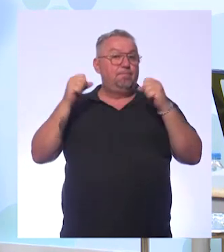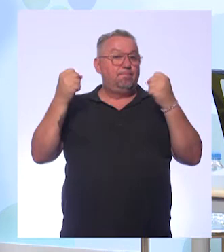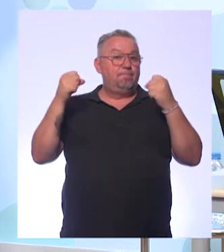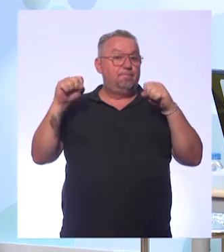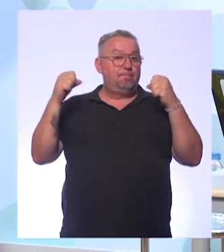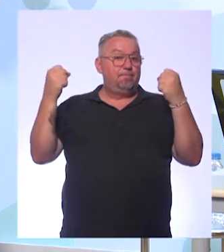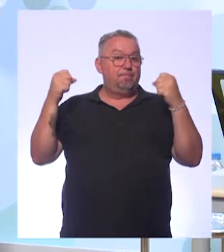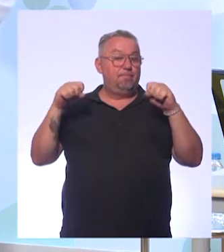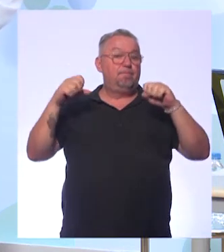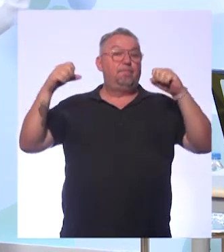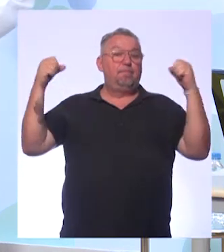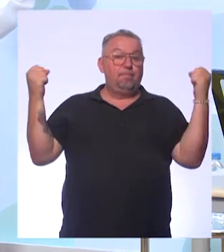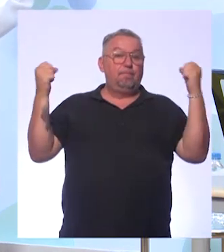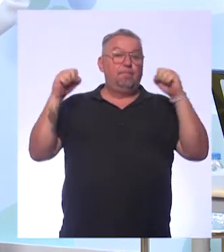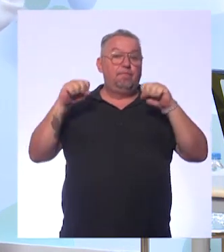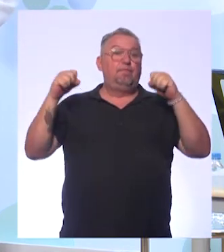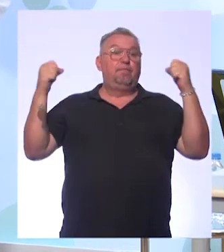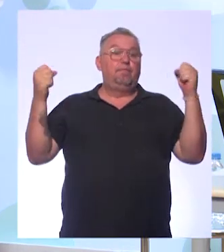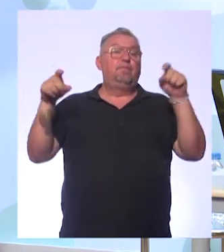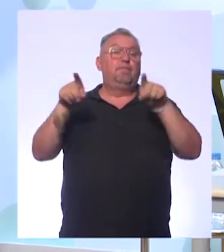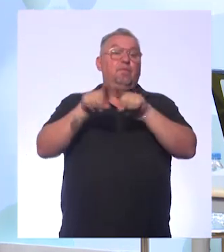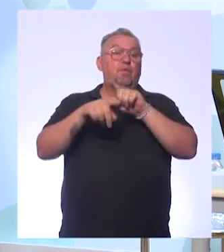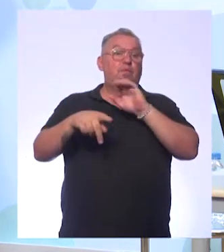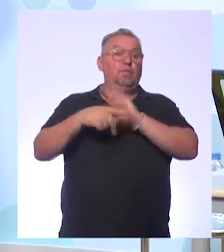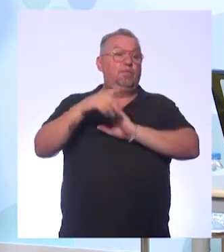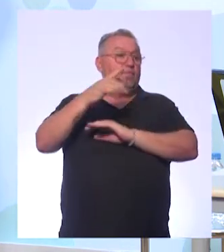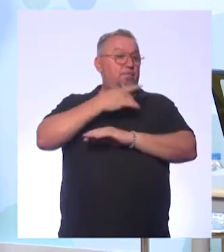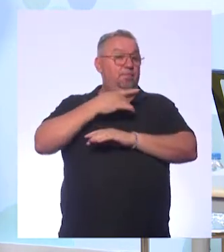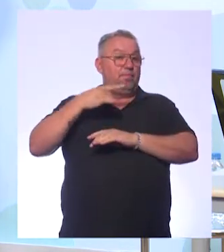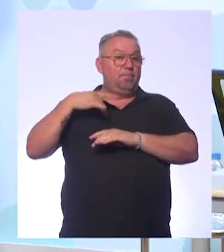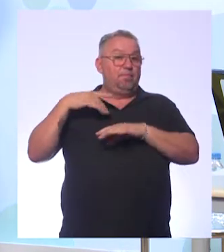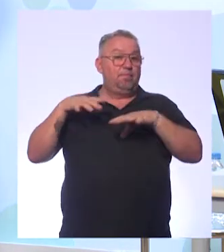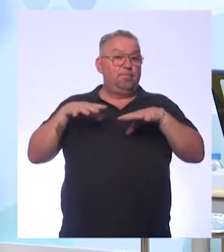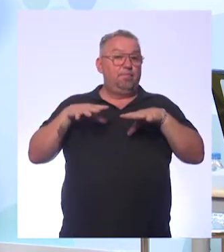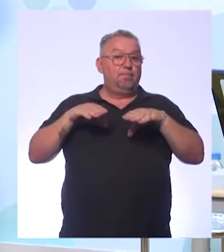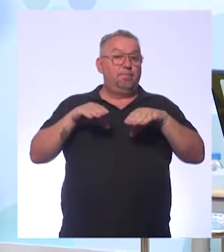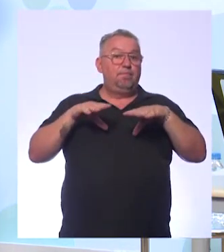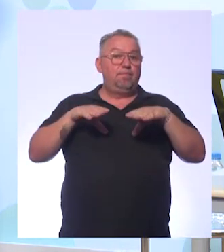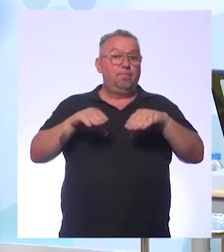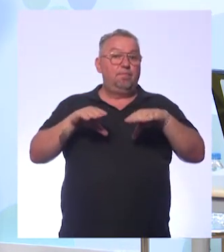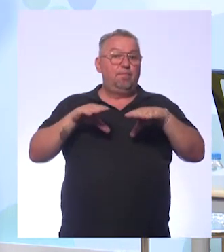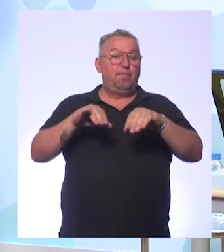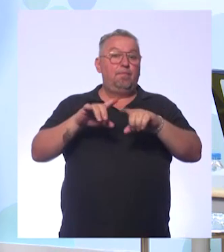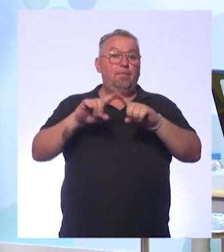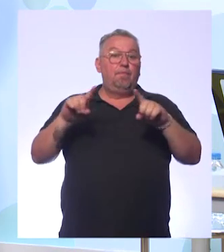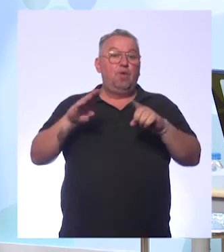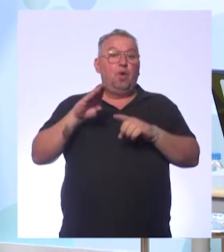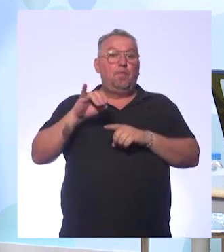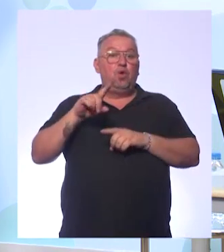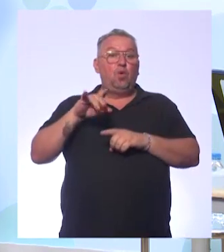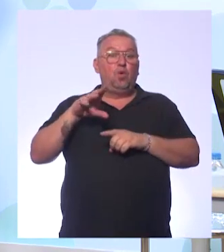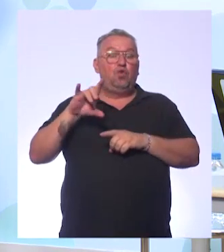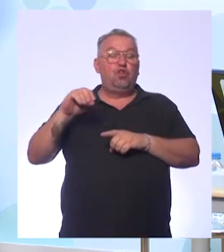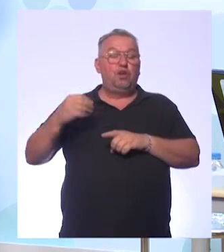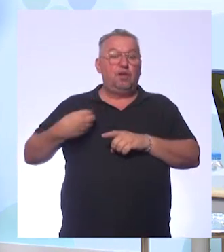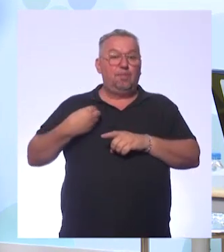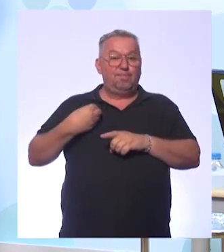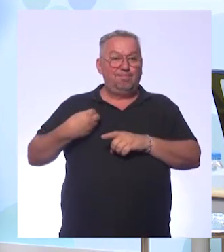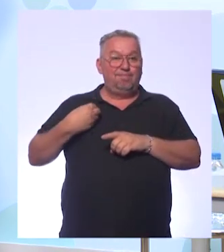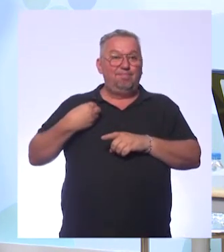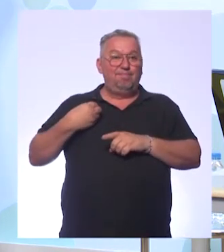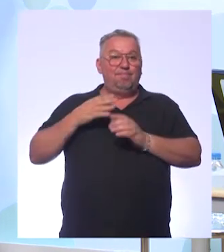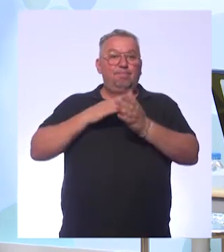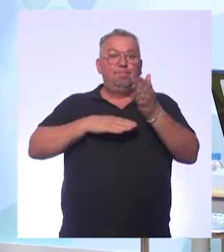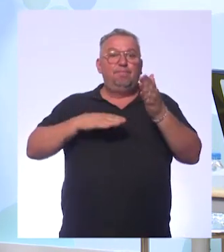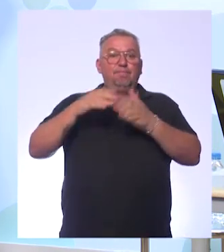fisioterapia, educação física, que também é da área da saúde, massoterapia, enfim, biologia, né?